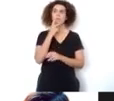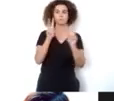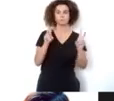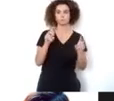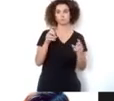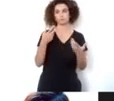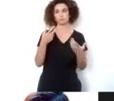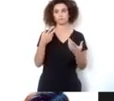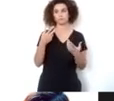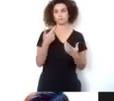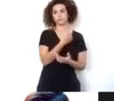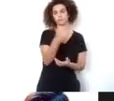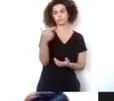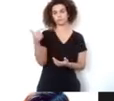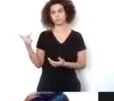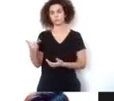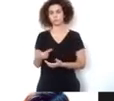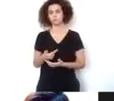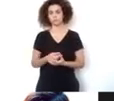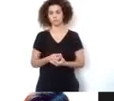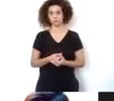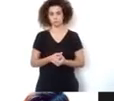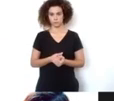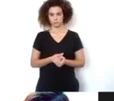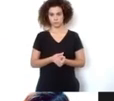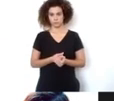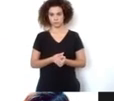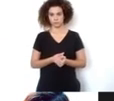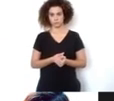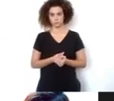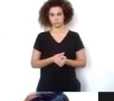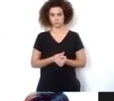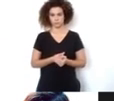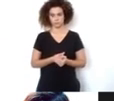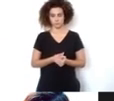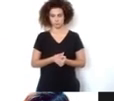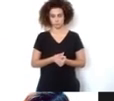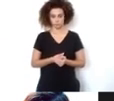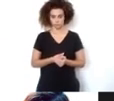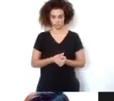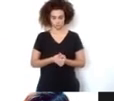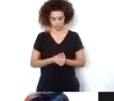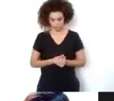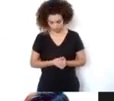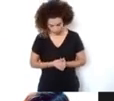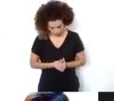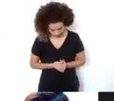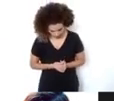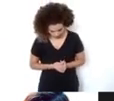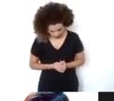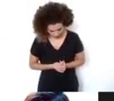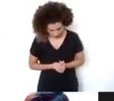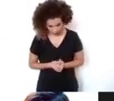então a gente também diversificando esse nosso olhar, não esperar que pessoas negras que a gente siga e tal estejam só discutindo o assunto racismo, porque, né,